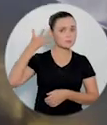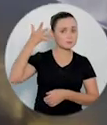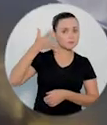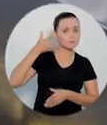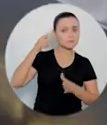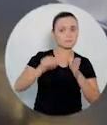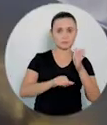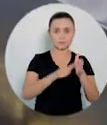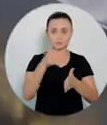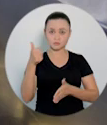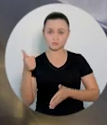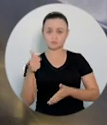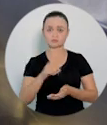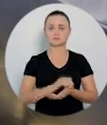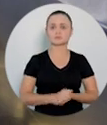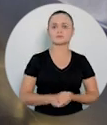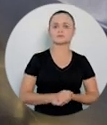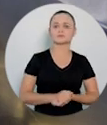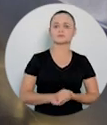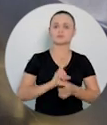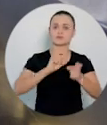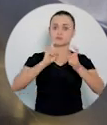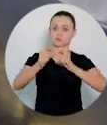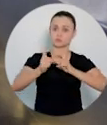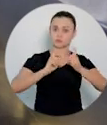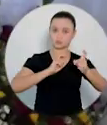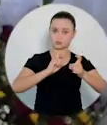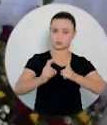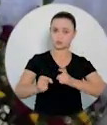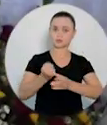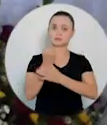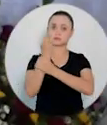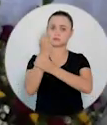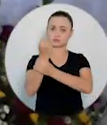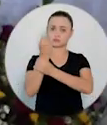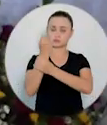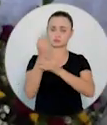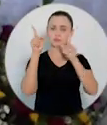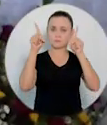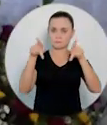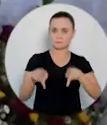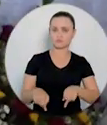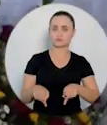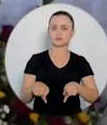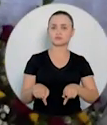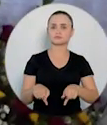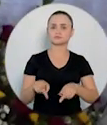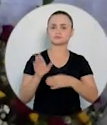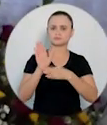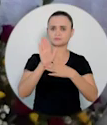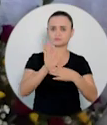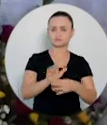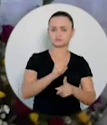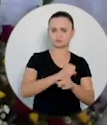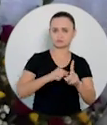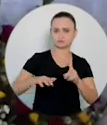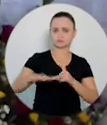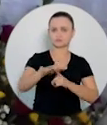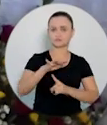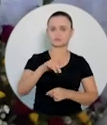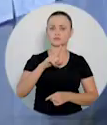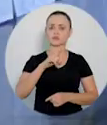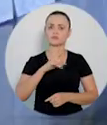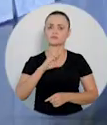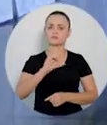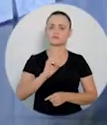O primeiro encontro da atual gestão do Conselho Nacional de Segurança Pública e Defesa Social foi realizado no